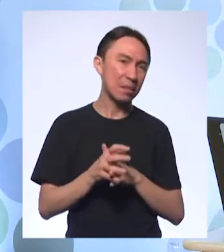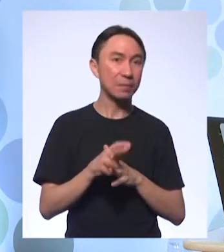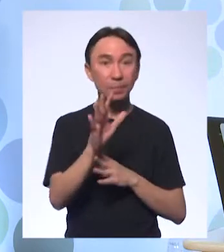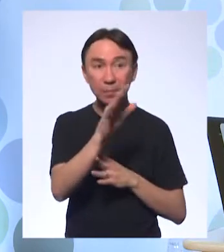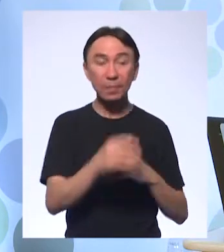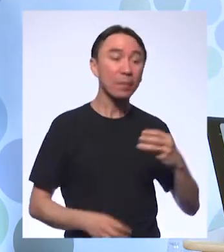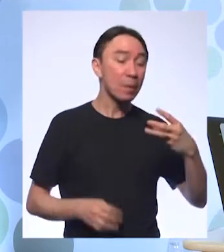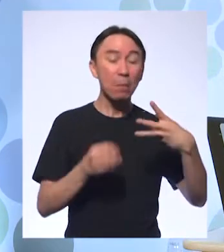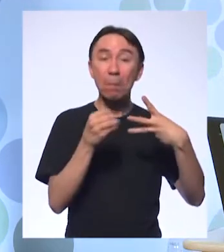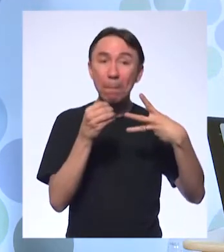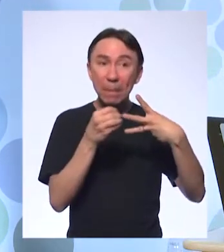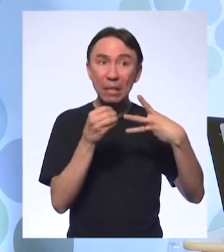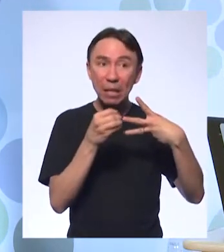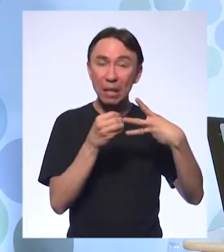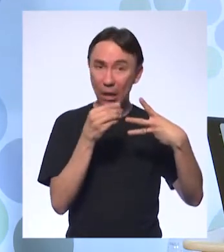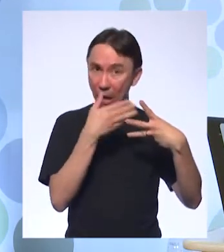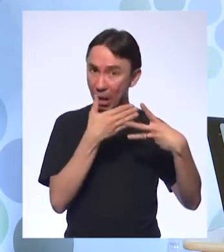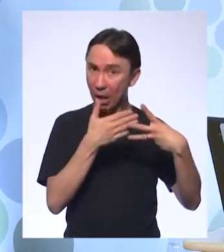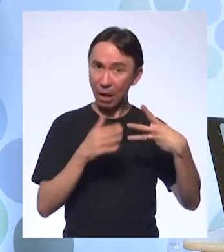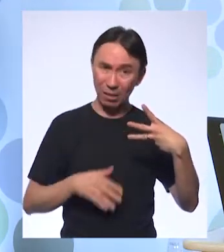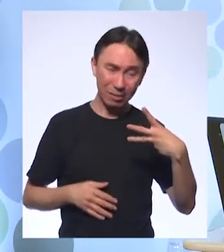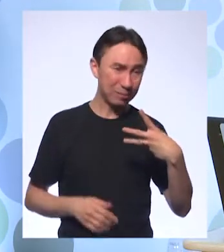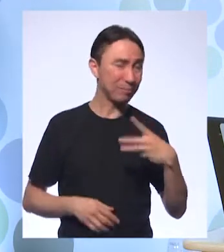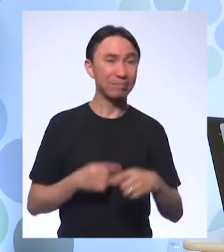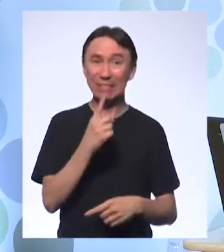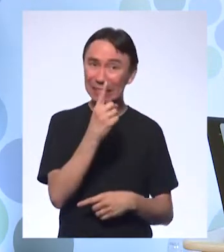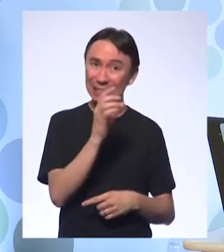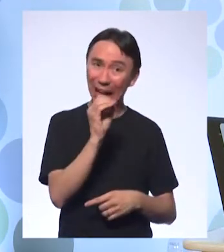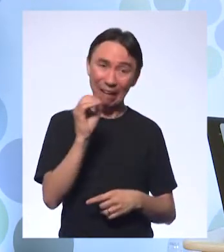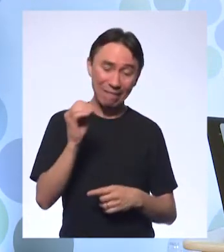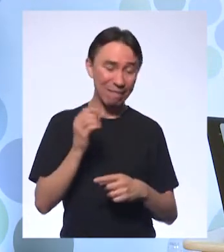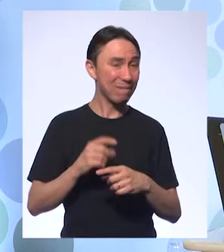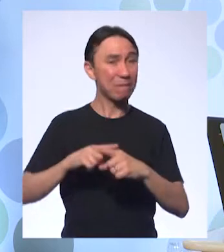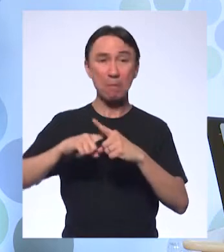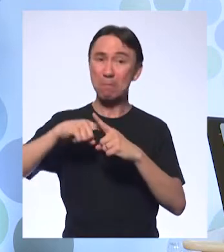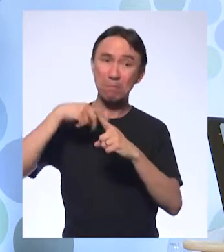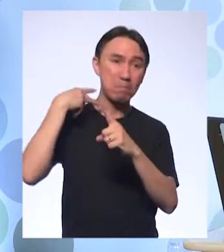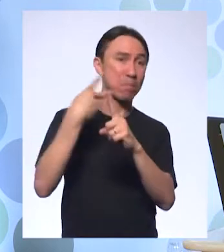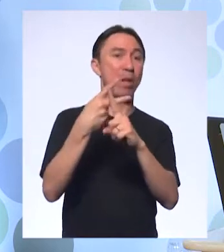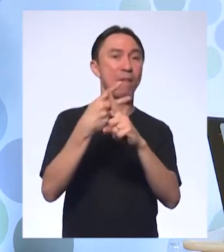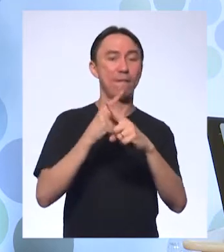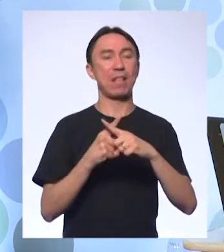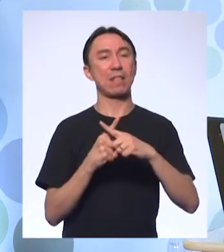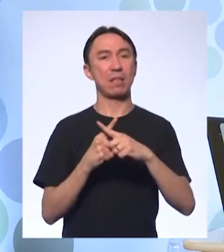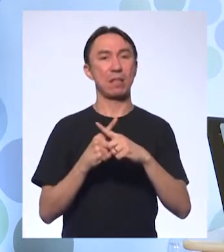corpo, tá bom? Mas o vírus, então, ele vai ter essa característica.